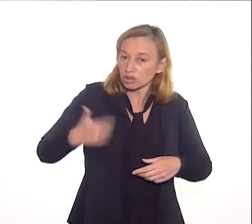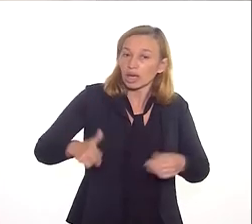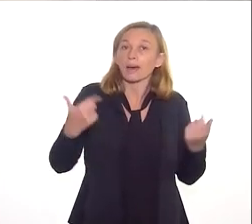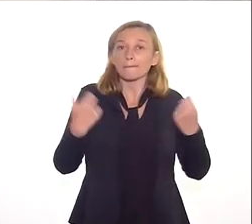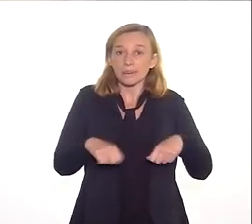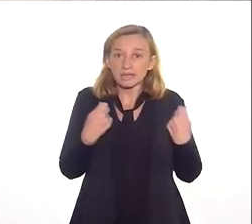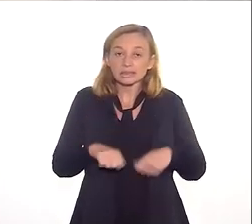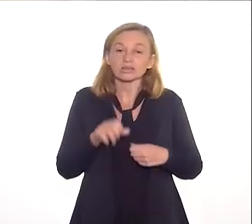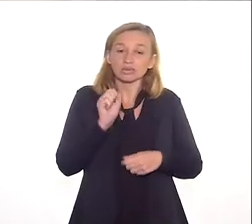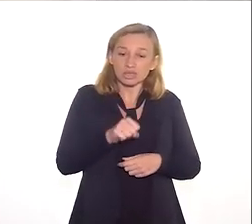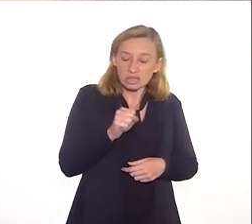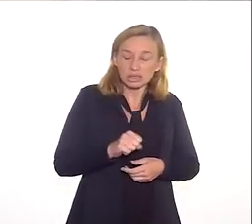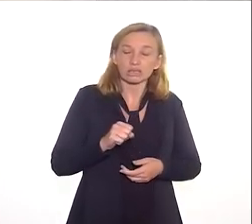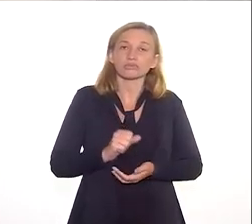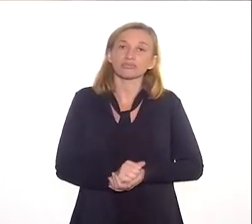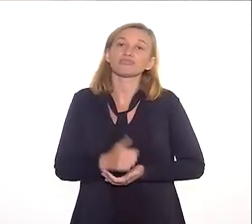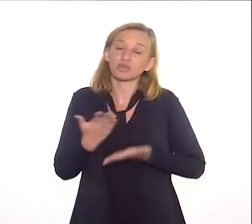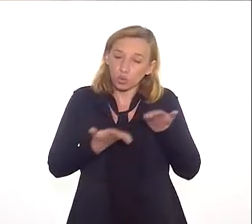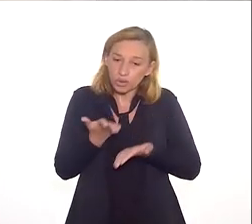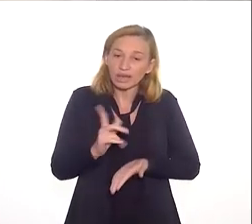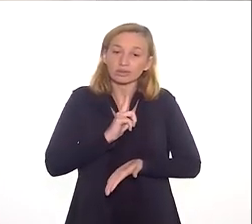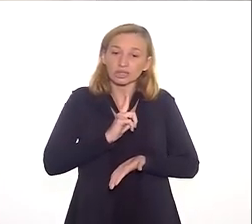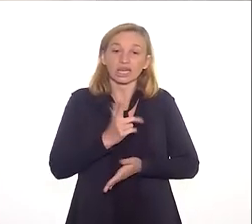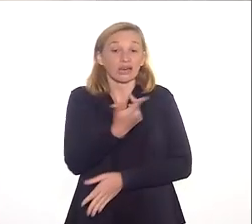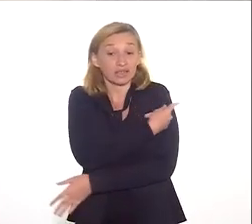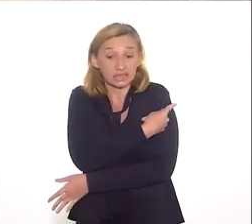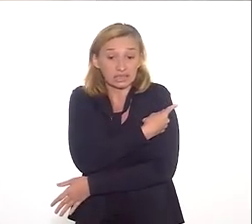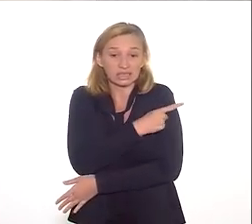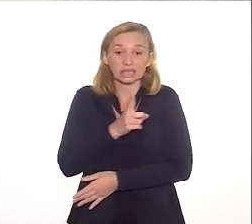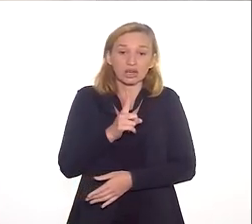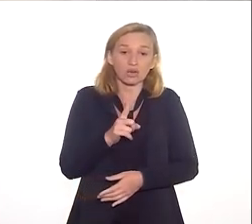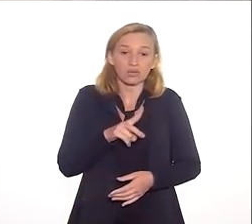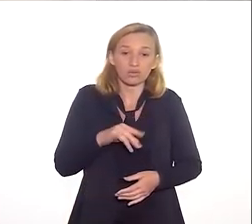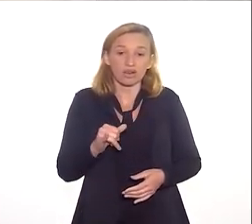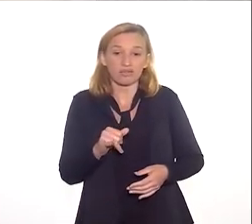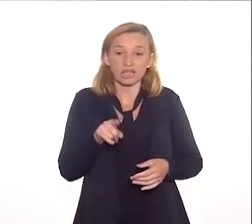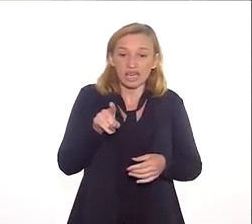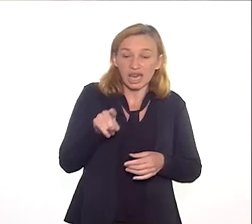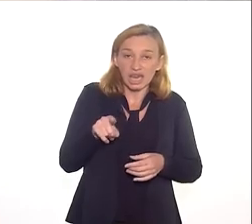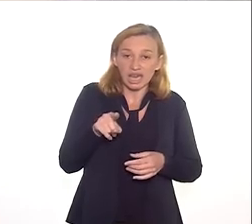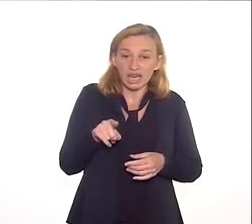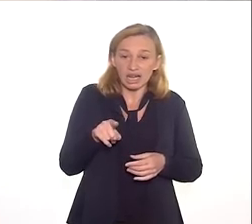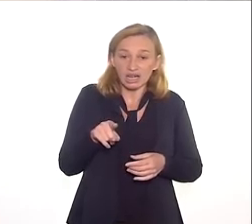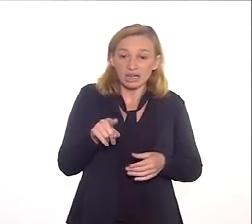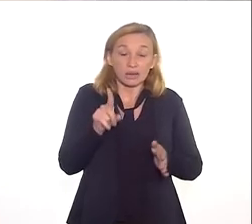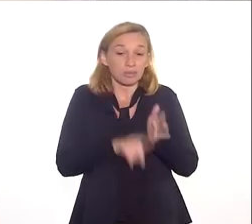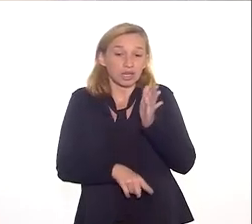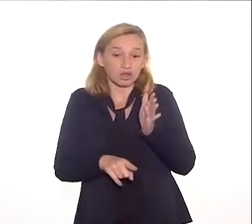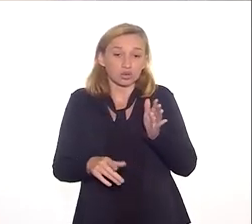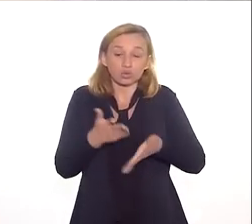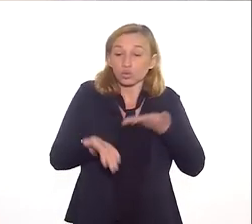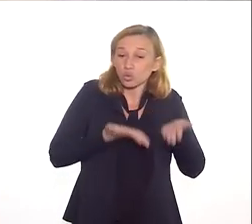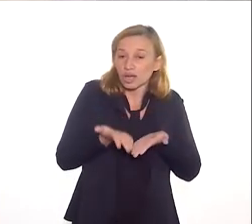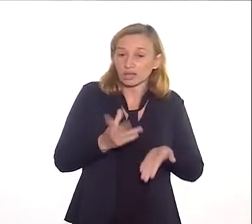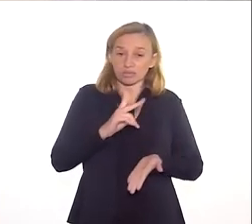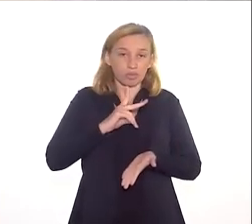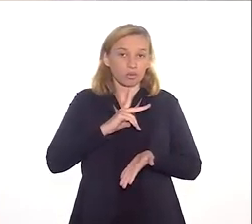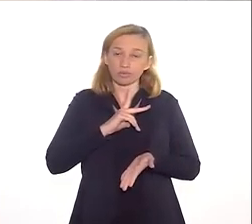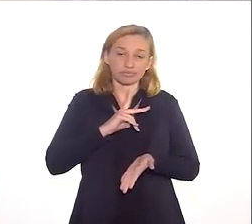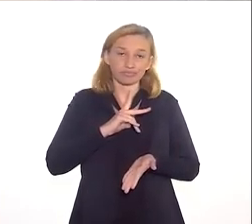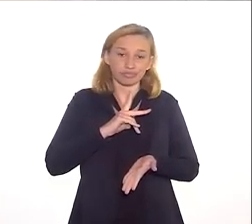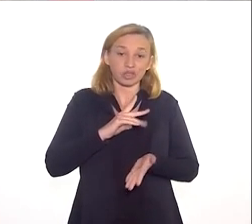porque elas precisam terem o cuidado. A vacinação não vai fazer com que elas tenham que ter menos cuidados